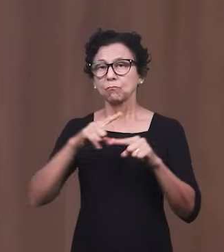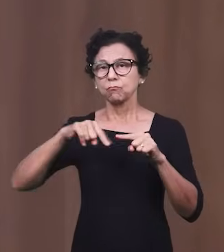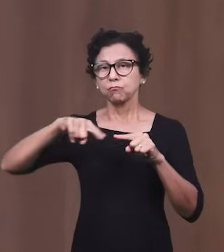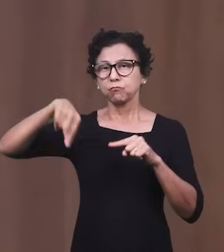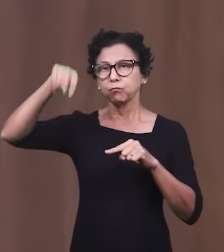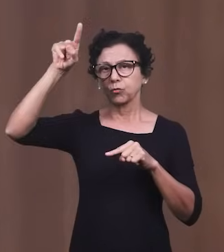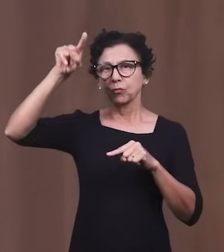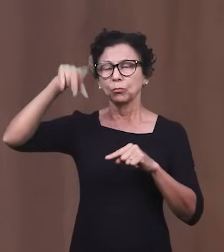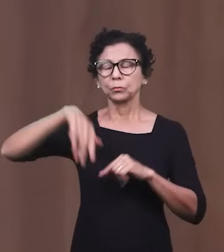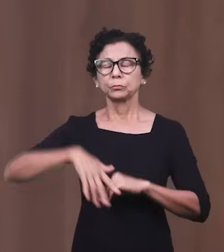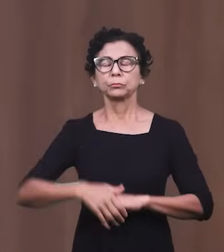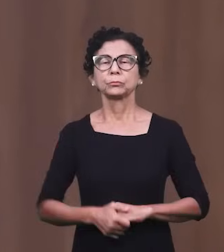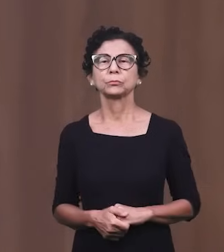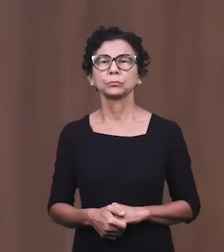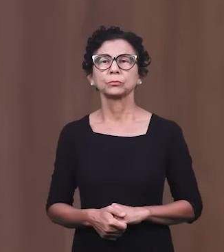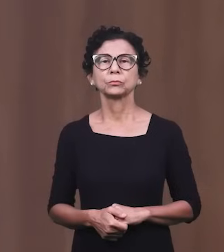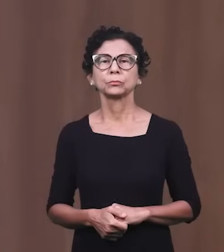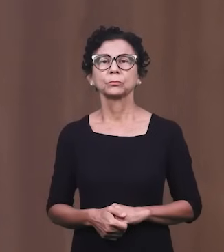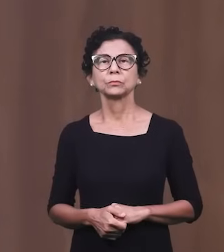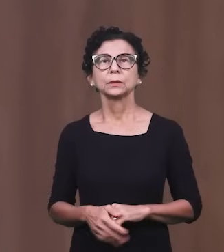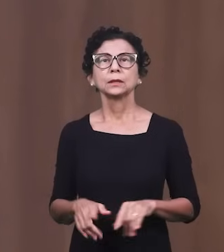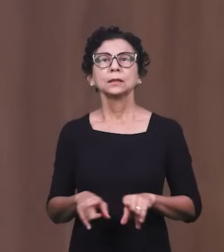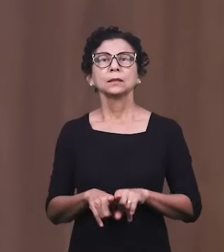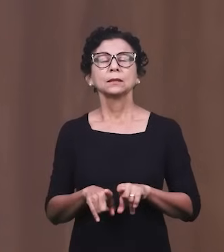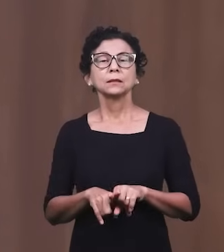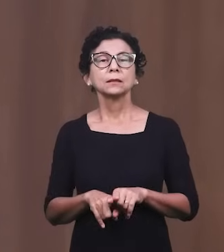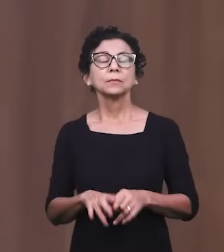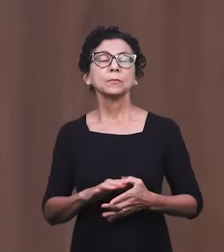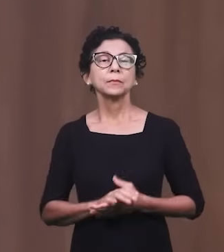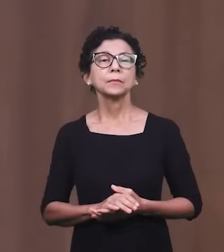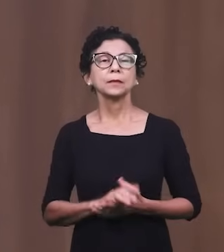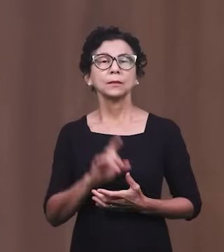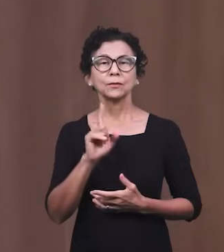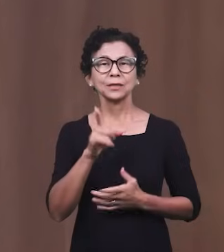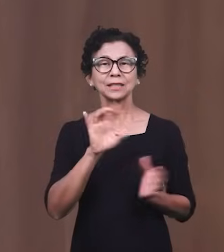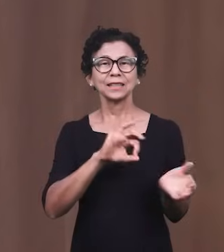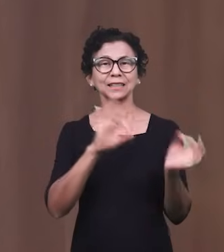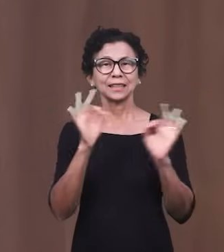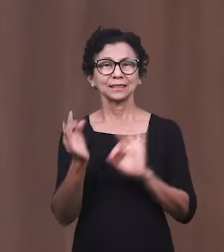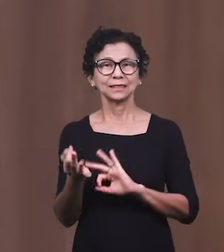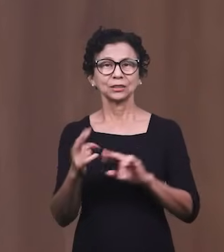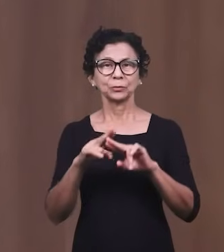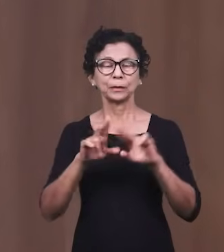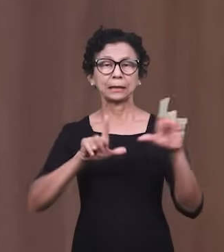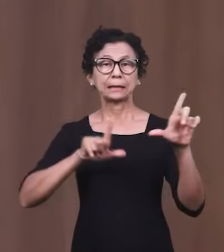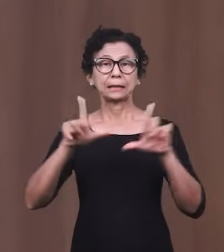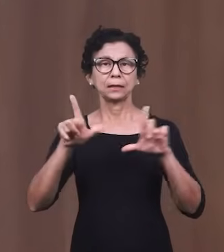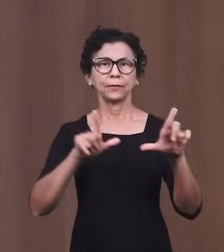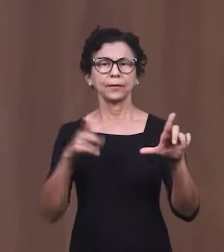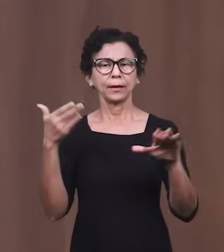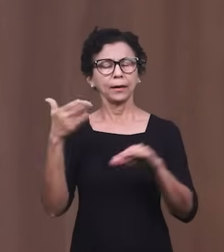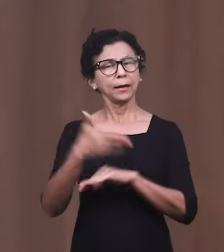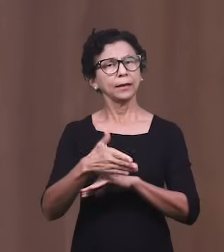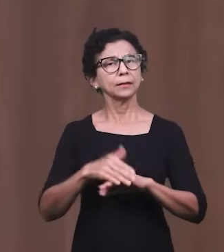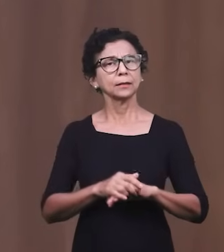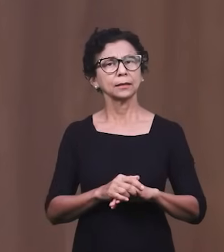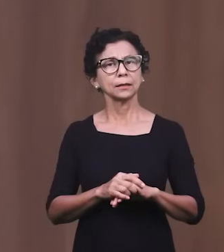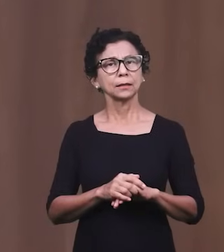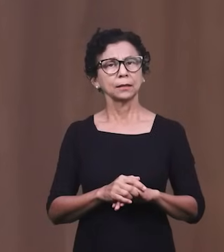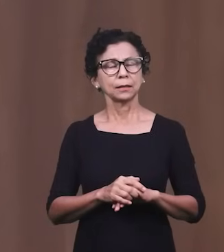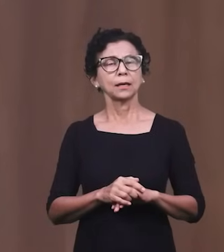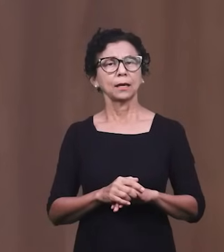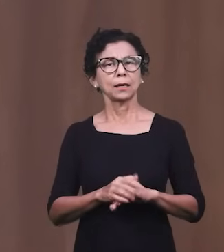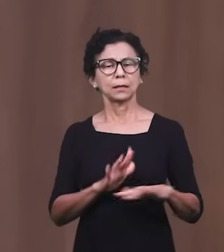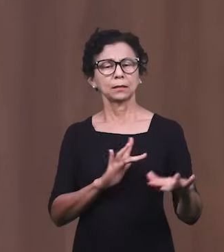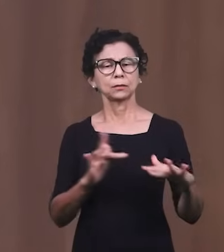digital também gostaria de convidar aqueles que estão nos assistindo pela TV a acessarem as mídias sociais da Igreja Cristã